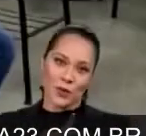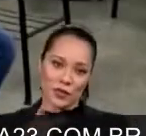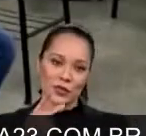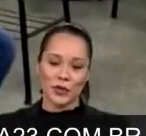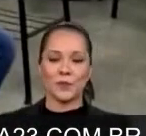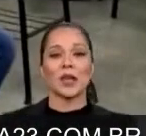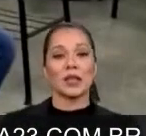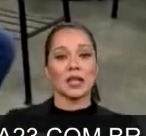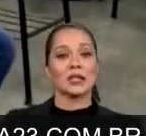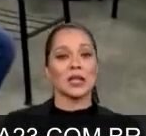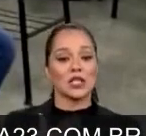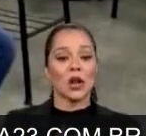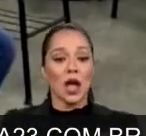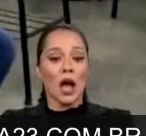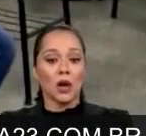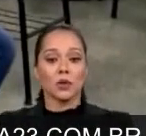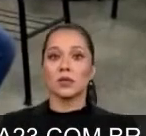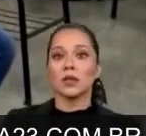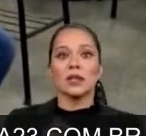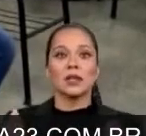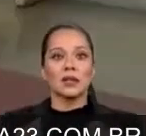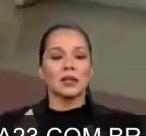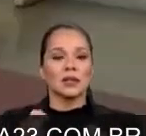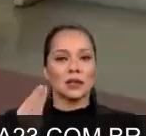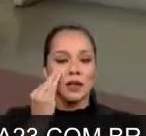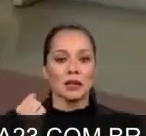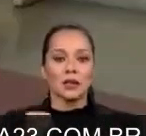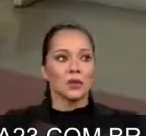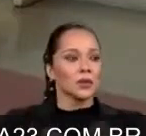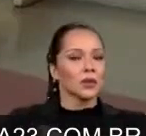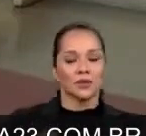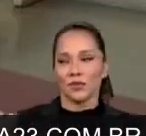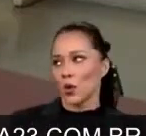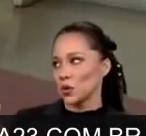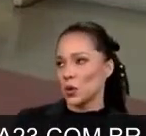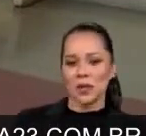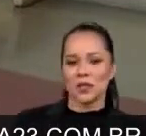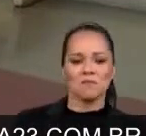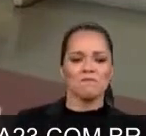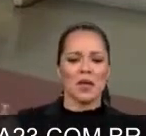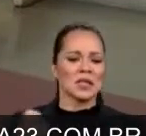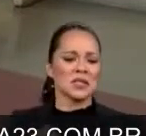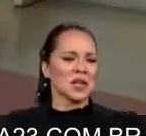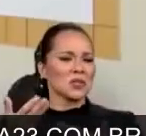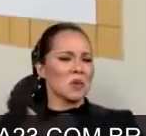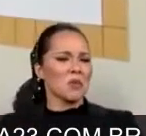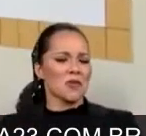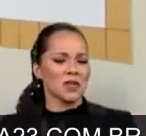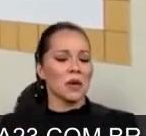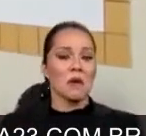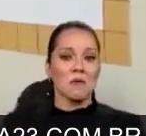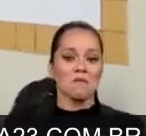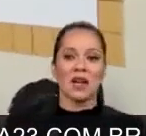professor. Na sala de aula, alunos tentando controlar a onda. O Cauã e o Ian nem estão tão ansiosos para a prova em si,